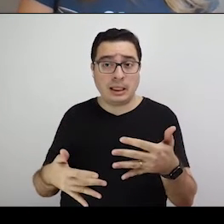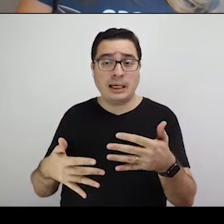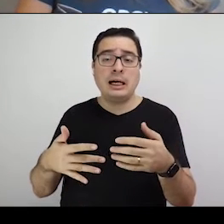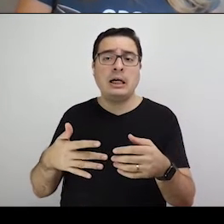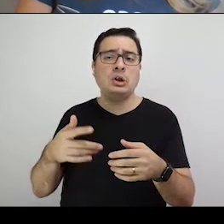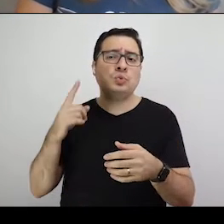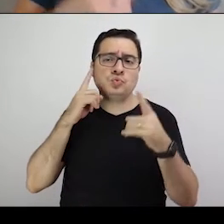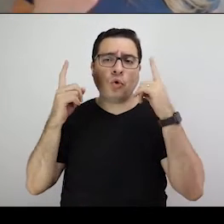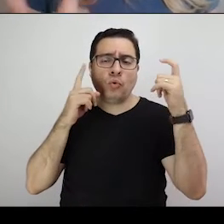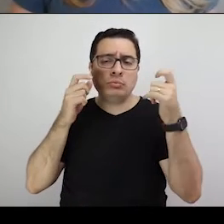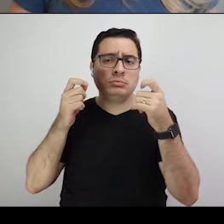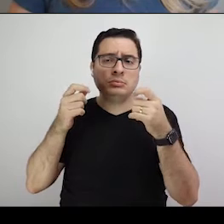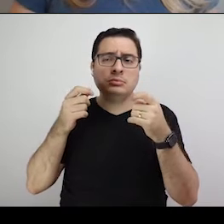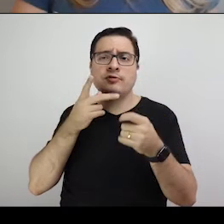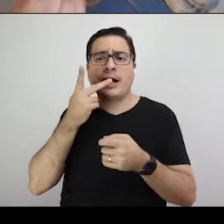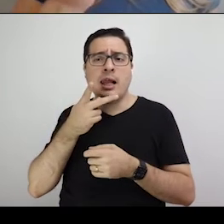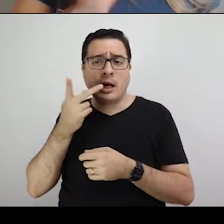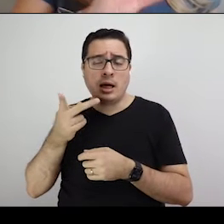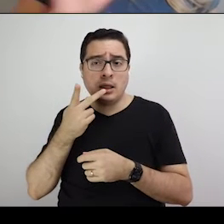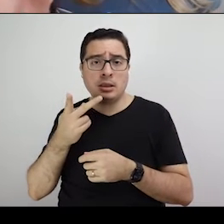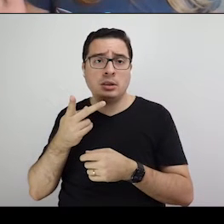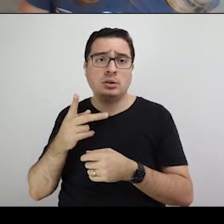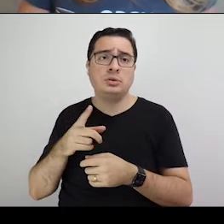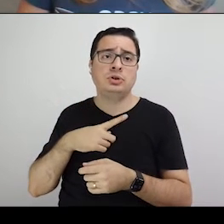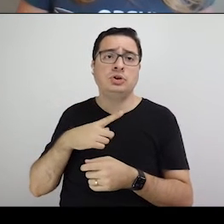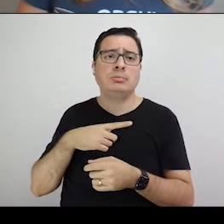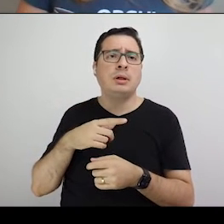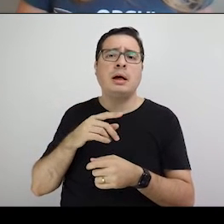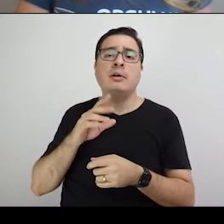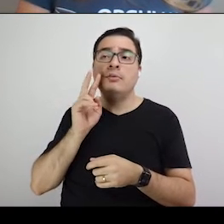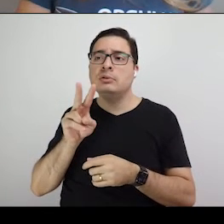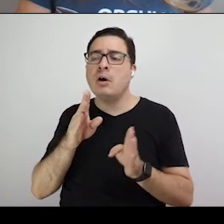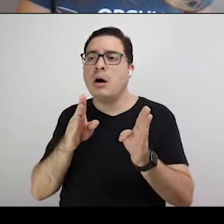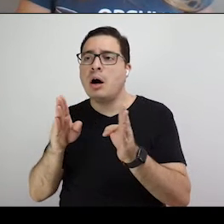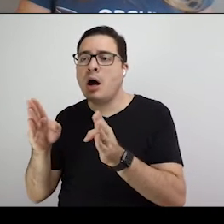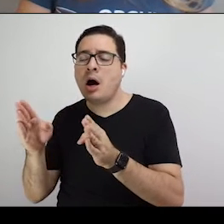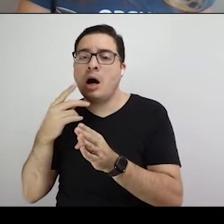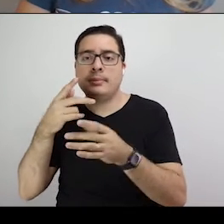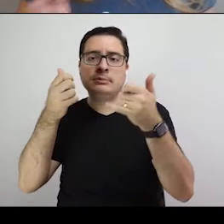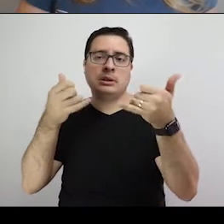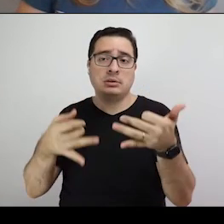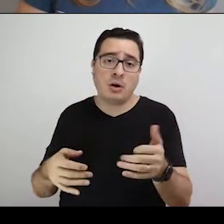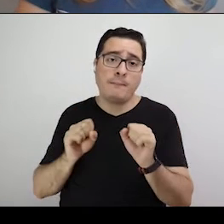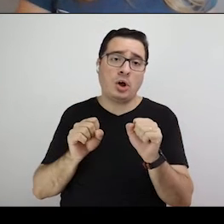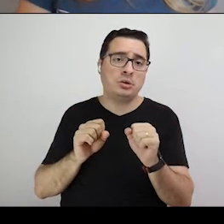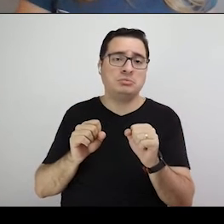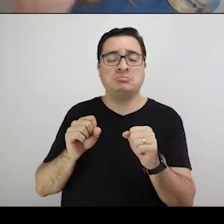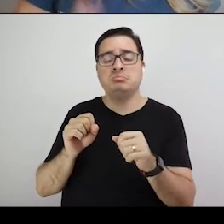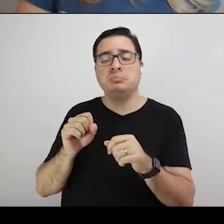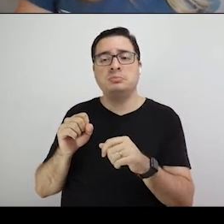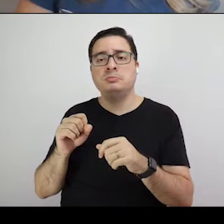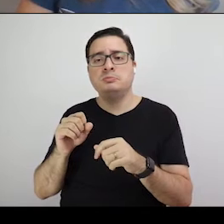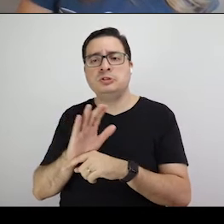sonora falada de uma passagem visual de uma apresentação. Multimídia,